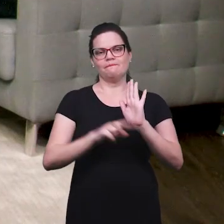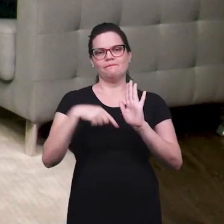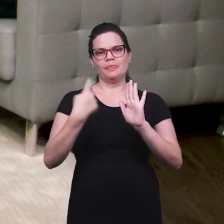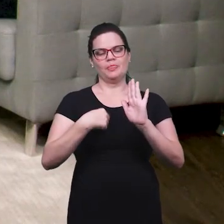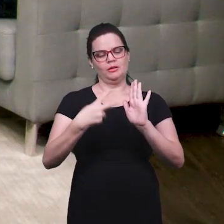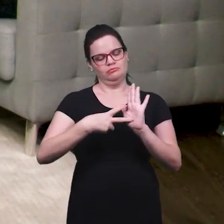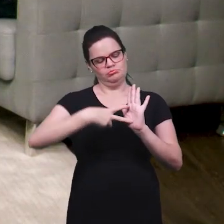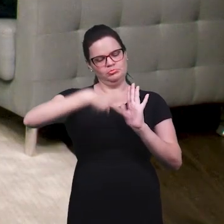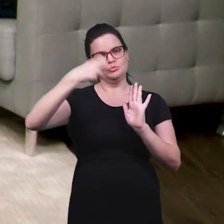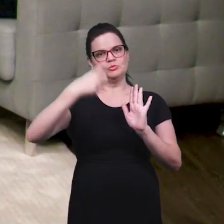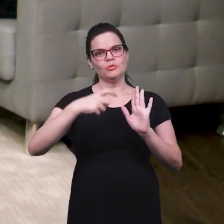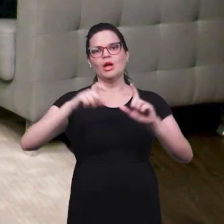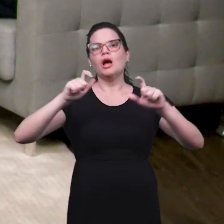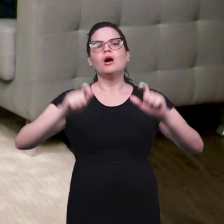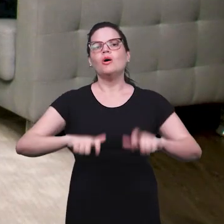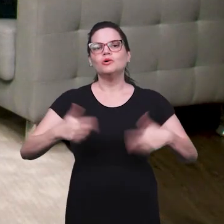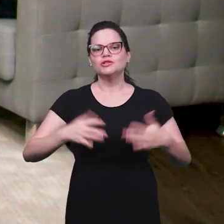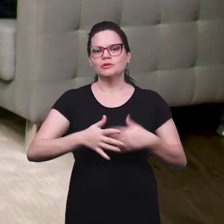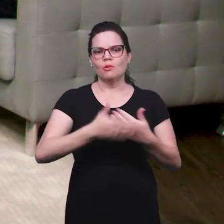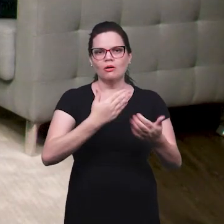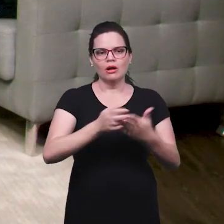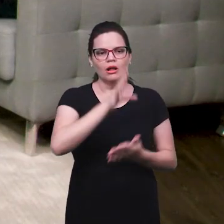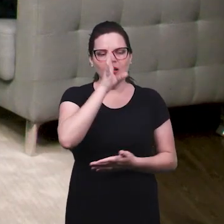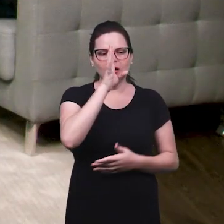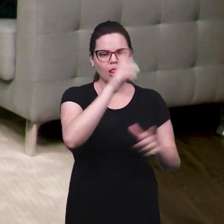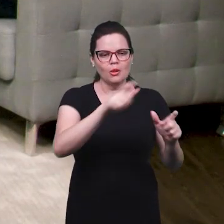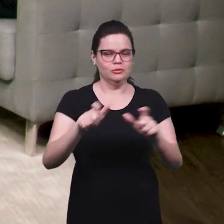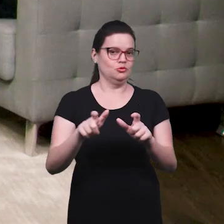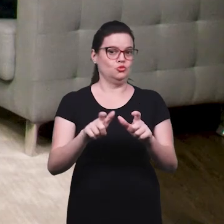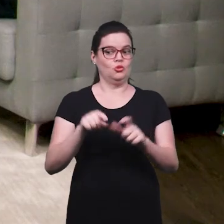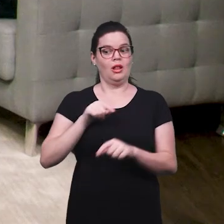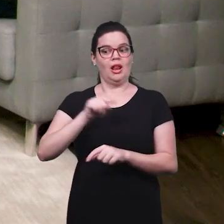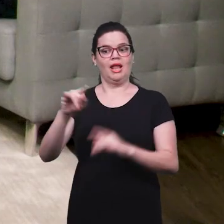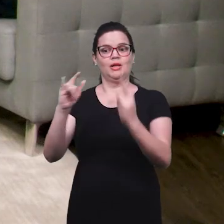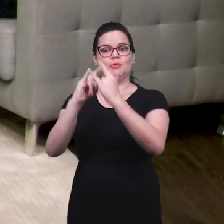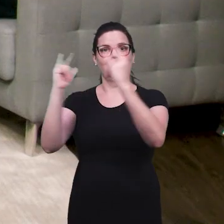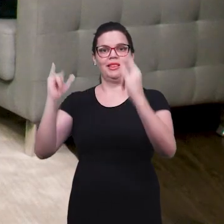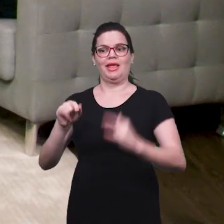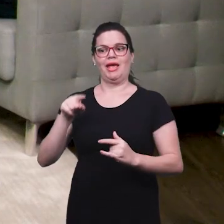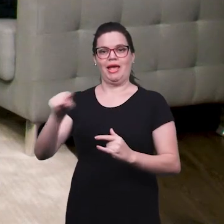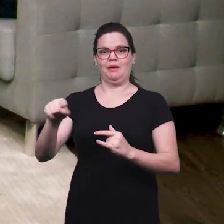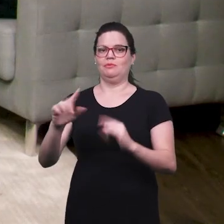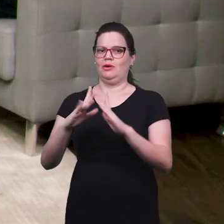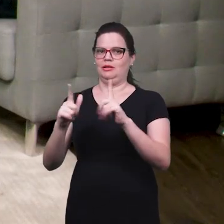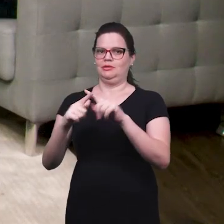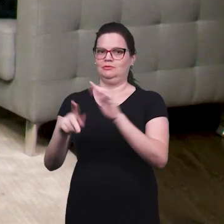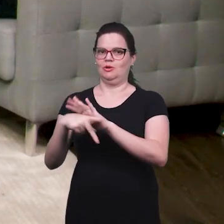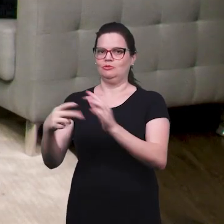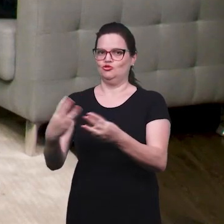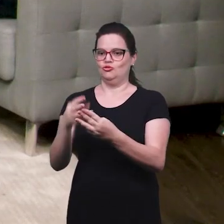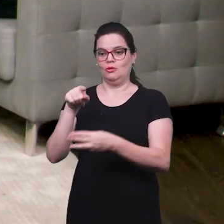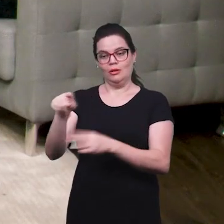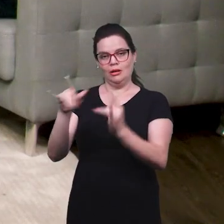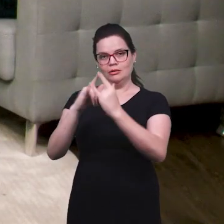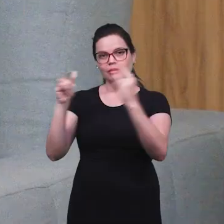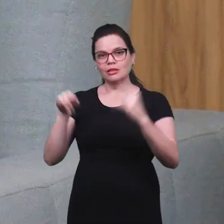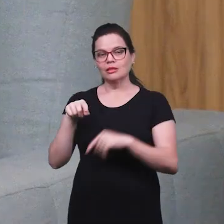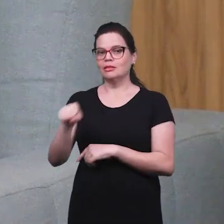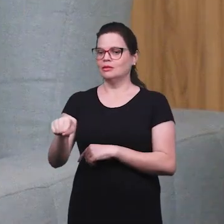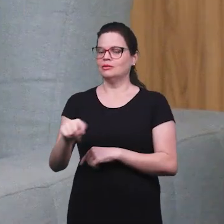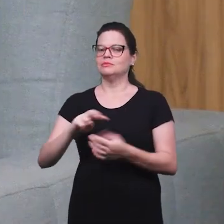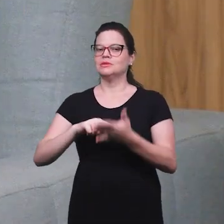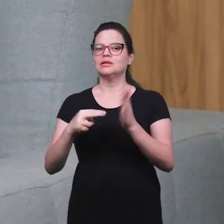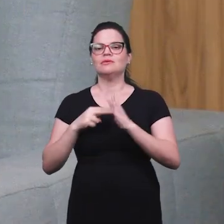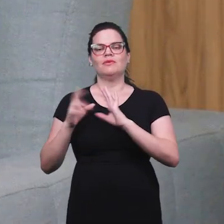claramente que eles faziam isso aonde? Em qualquer lugar? Não. Eles estavam no templo. Isso mostra a comunhão, isso